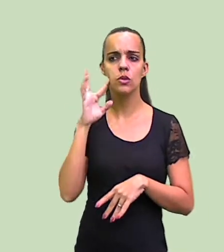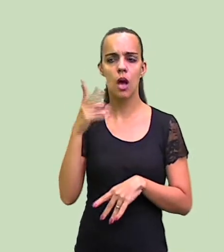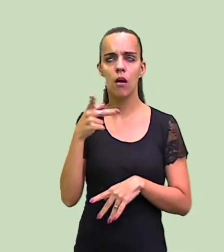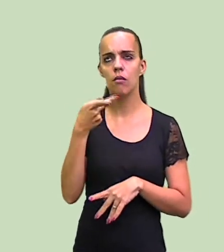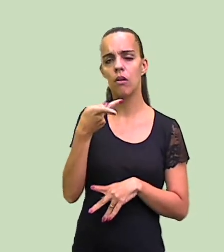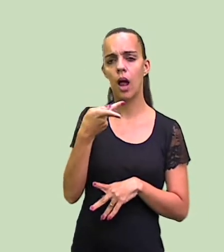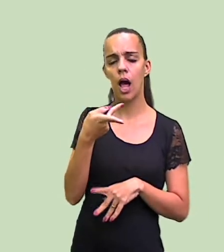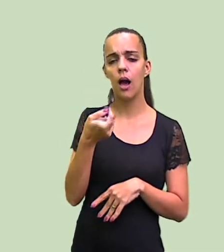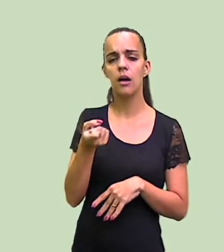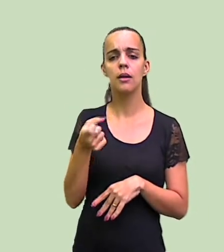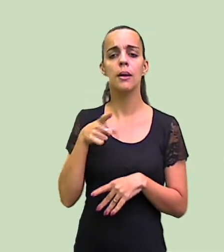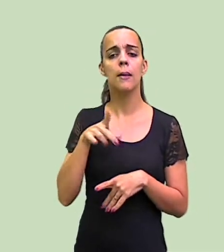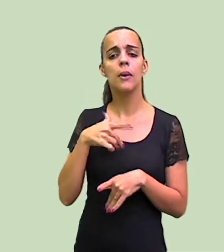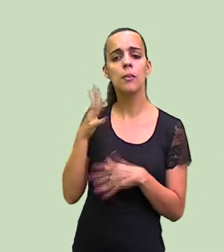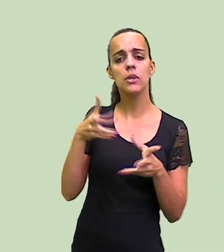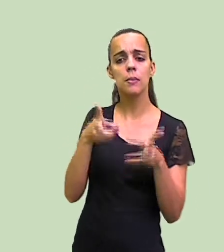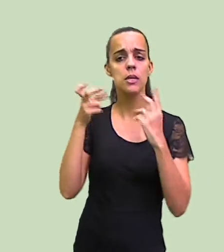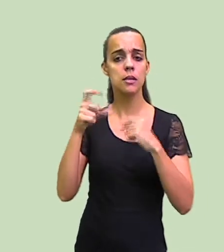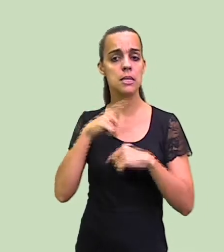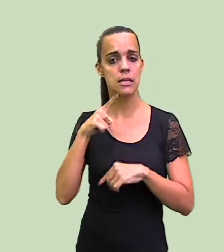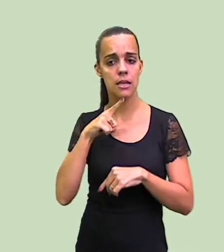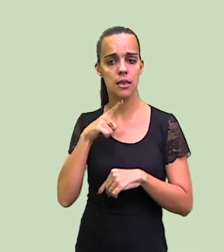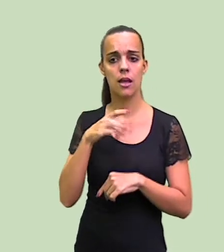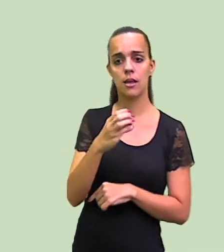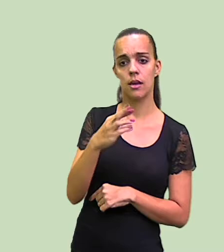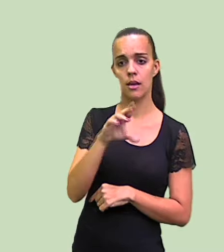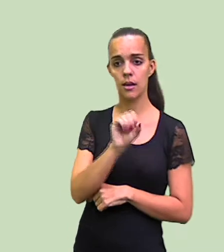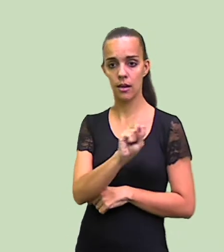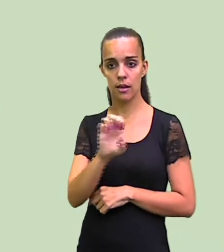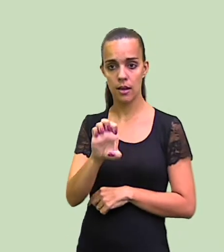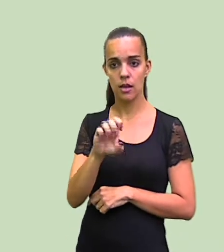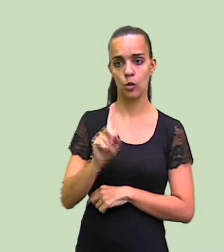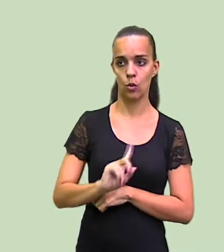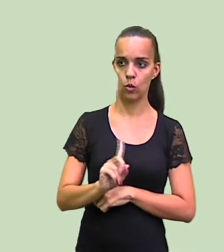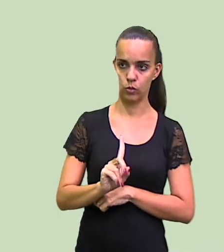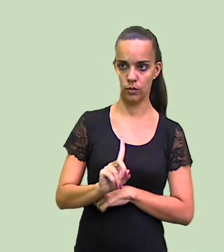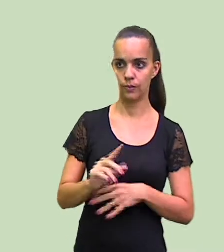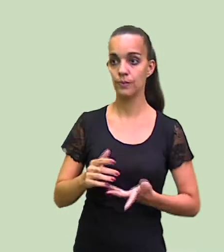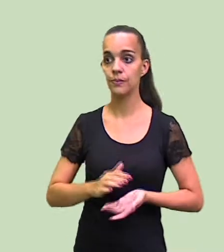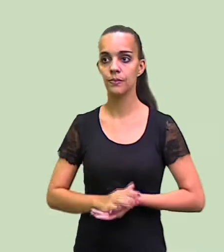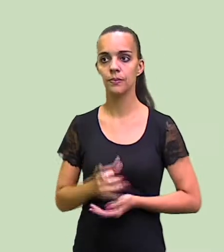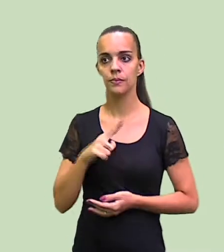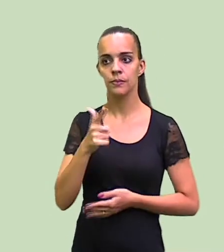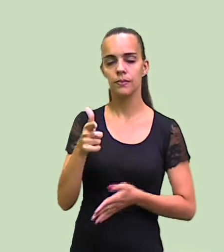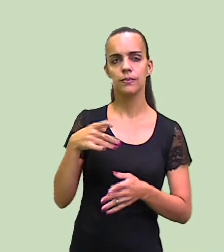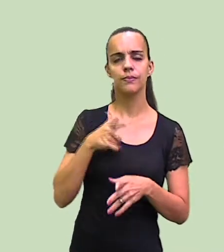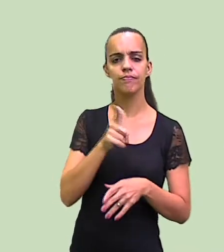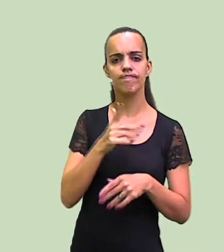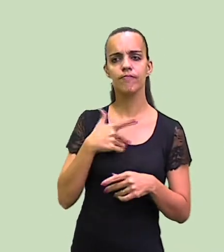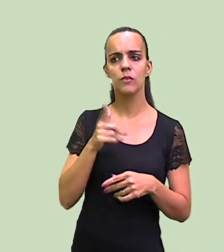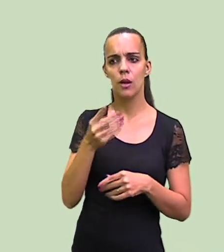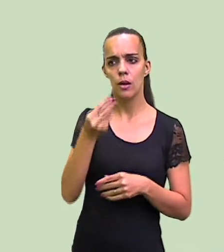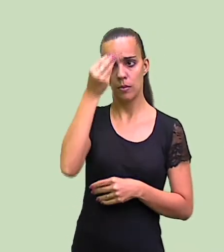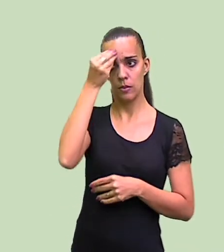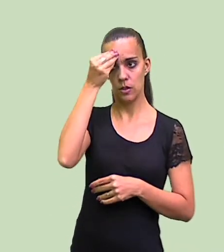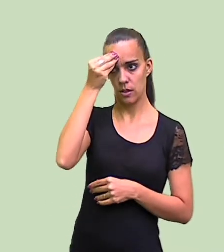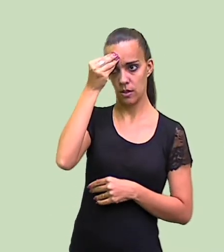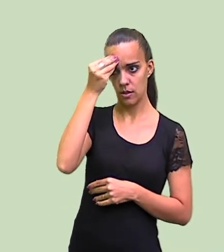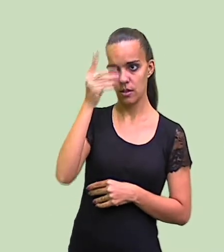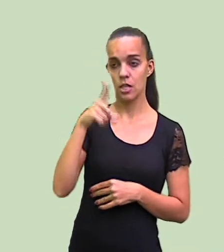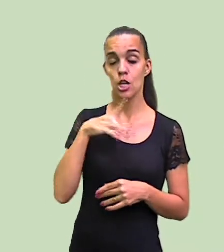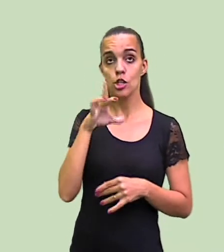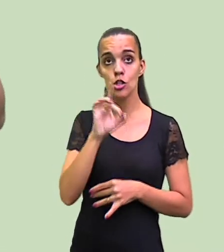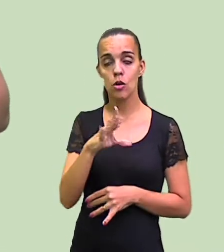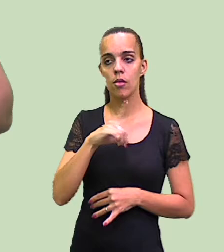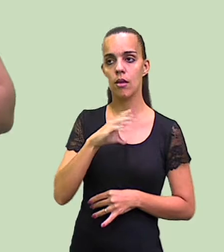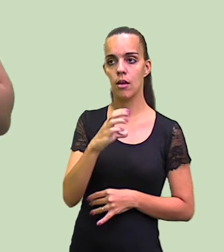ou não em alguma frase específica então, Letícia? Regrinha para você gravar. Só se existe